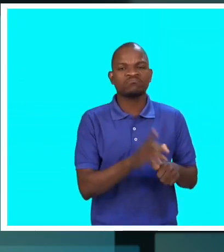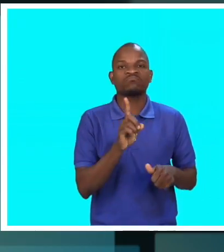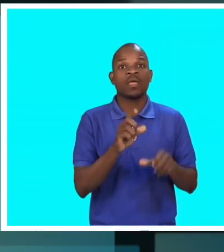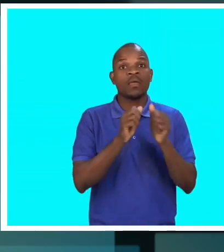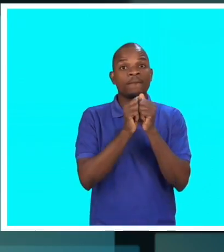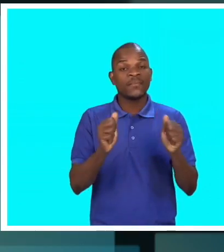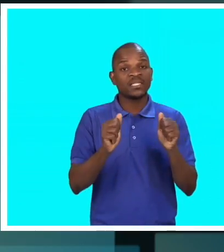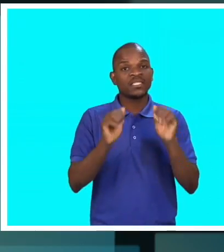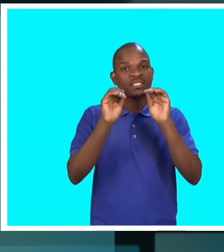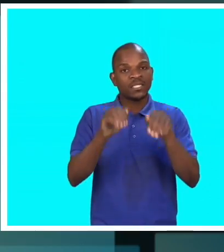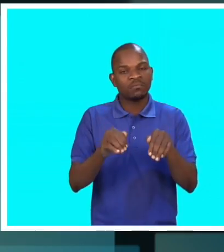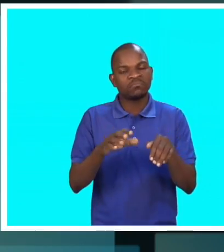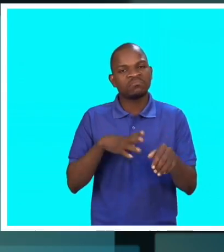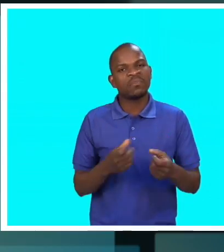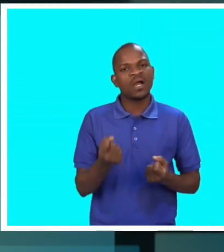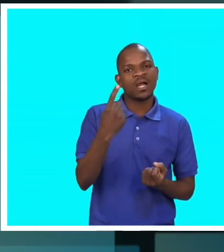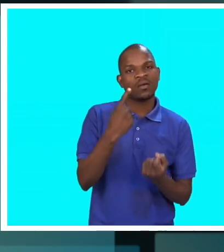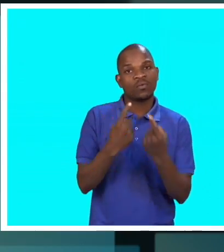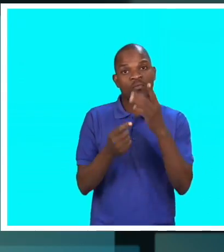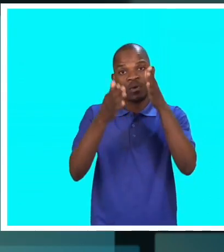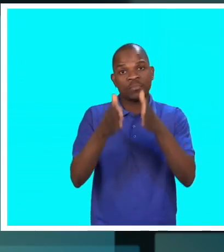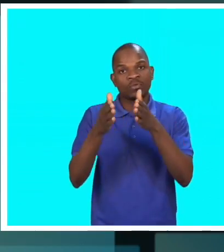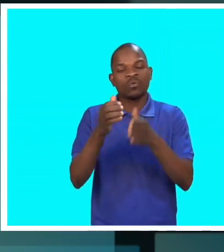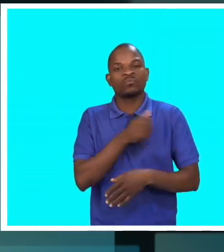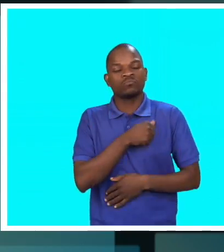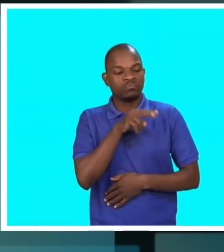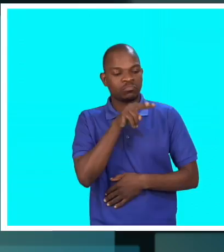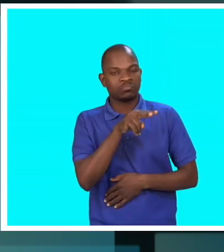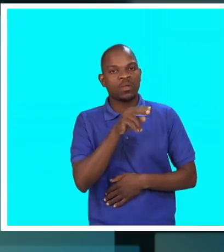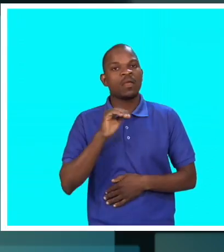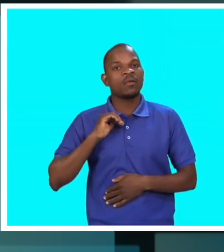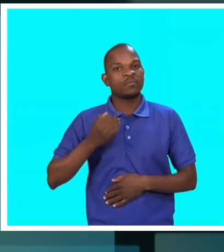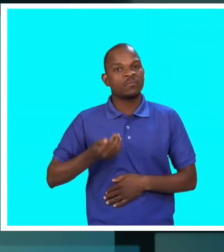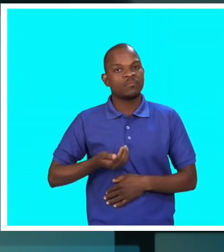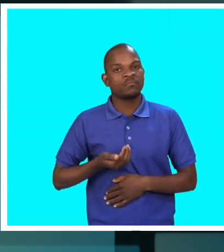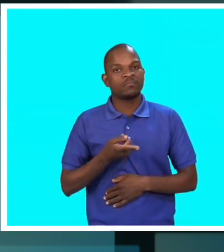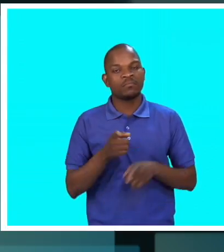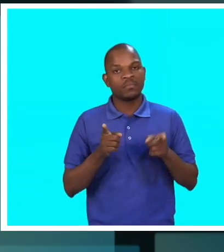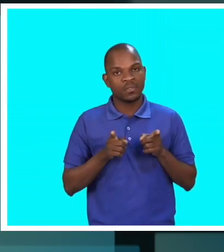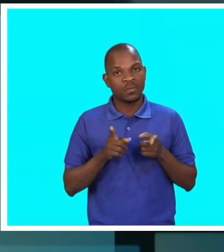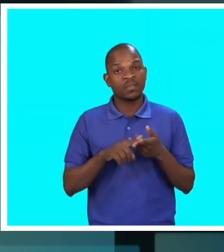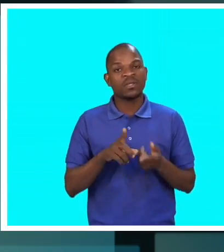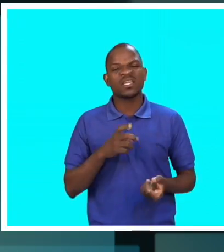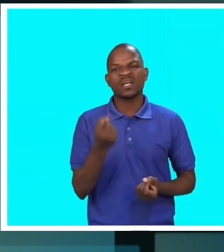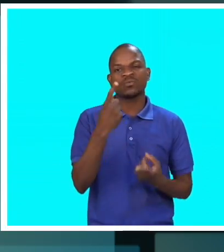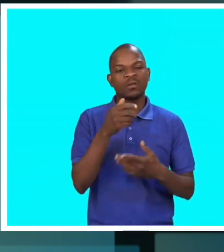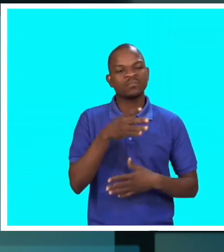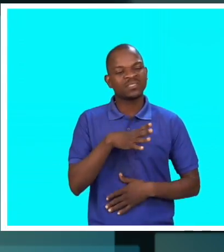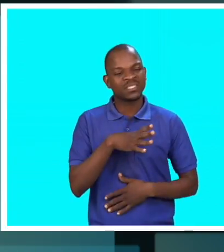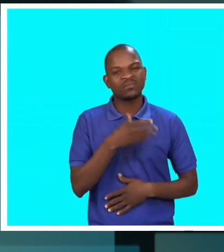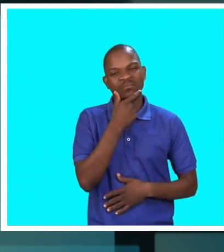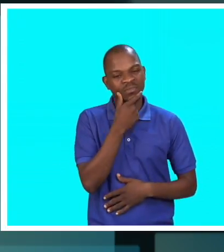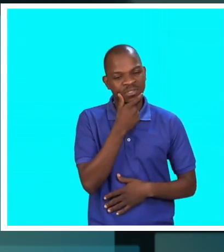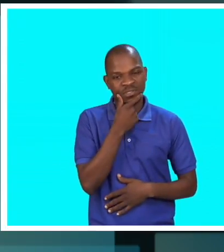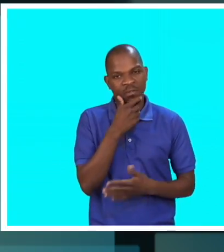Não há muitas pessoas que gostam de vir assim, mas há outras pessoas que têm pena.